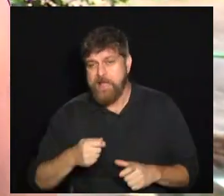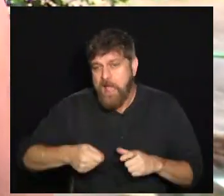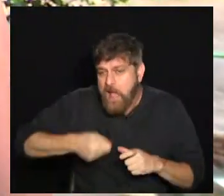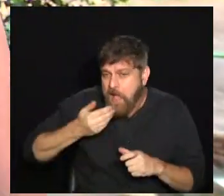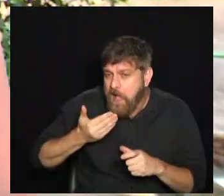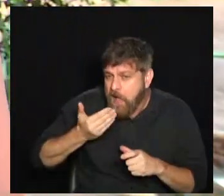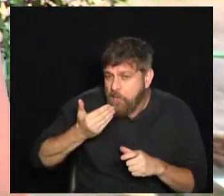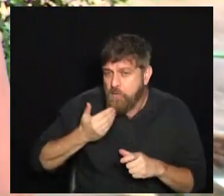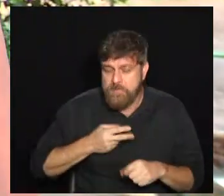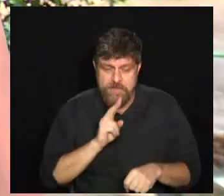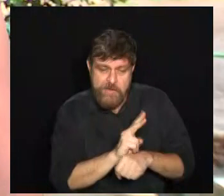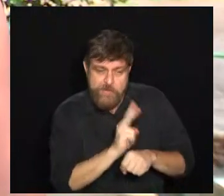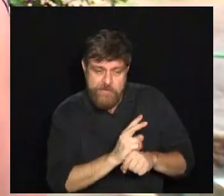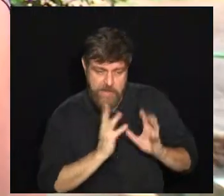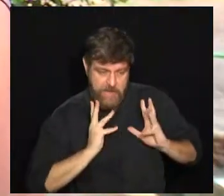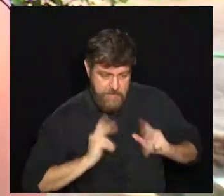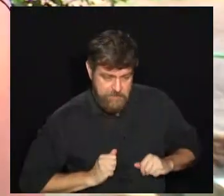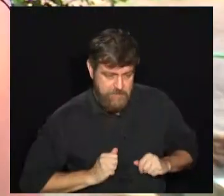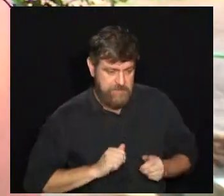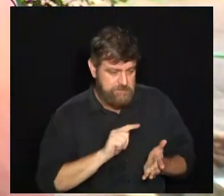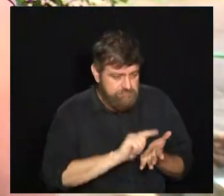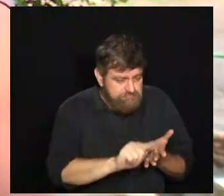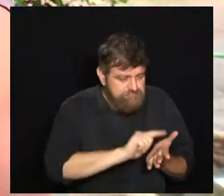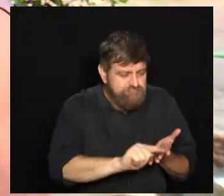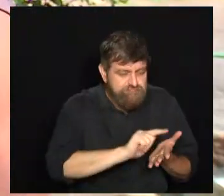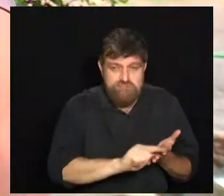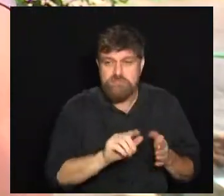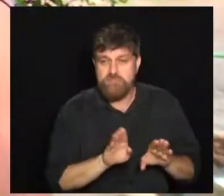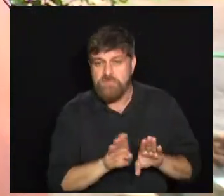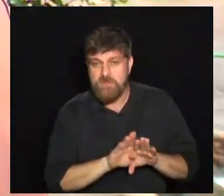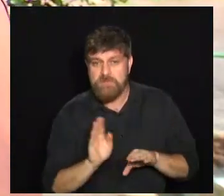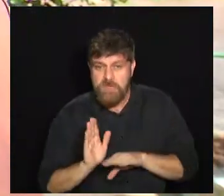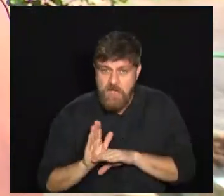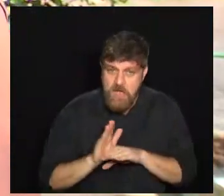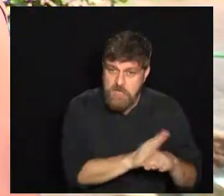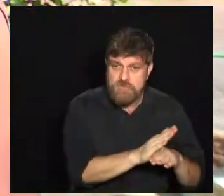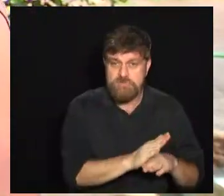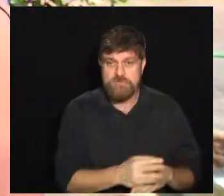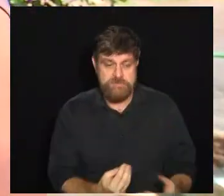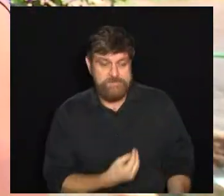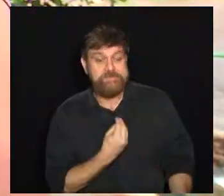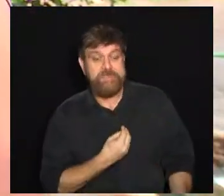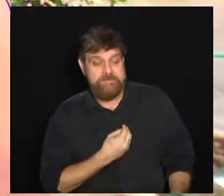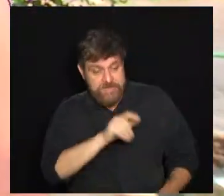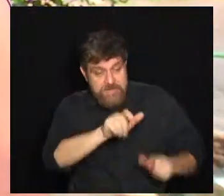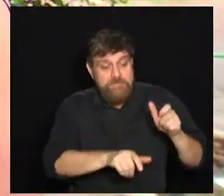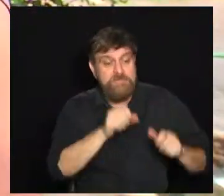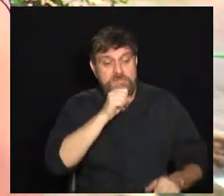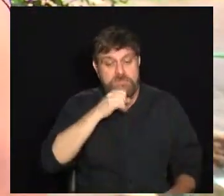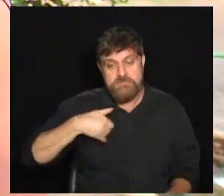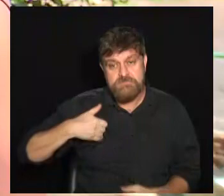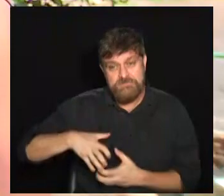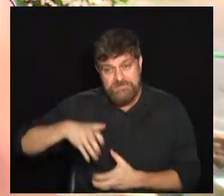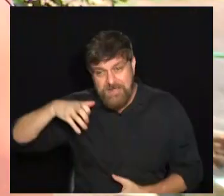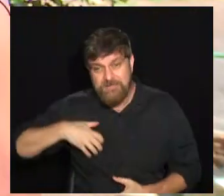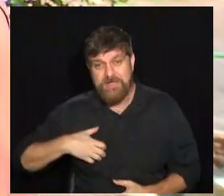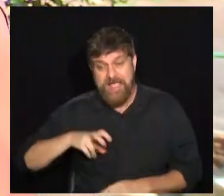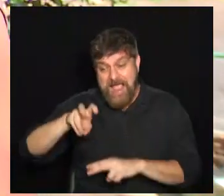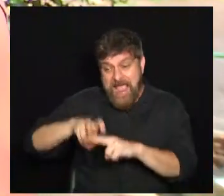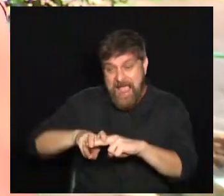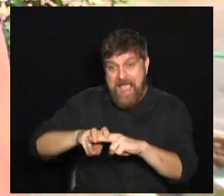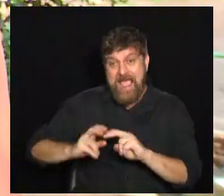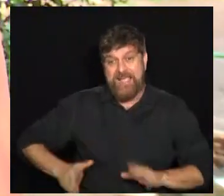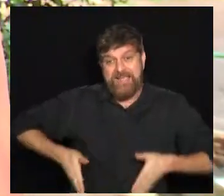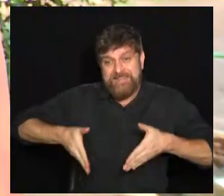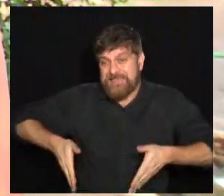que é a higiene pessoal, ajuda a contribuição para realizar atividades da vida diária do idoso. Equipamentos como cadeira de rodas,